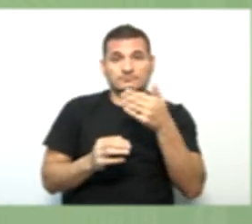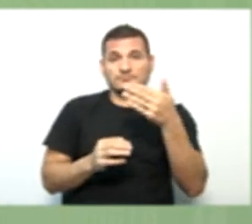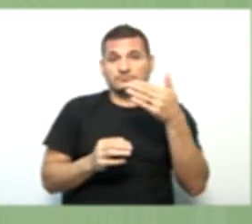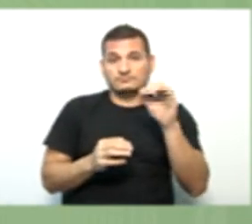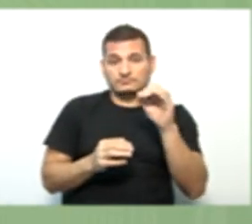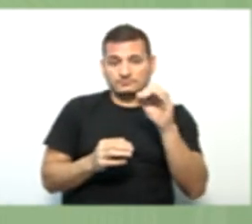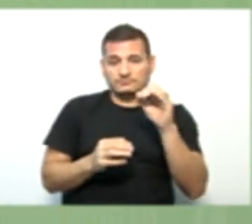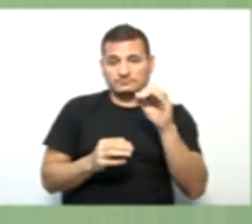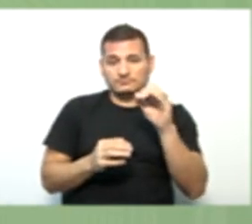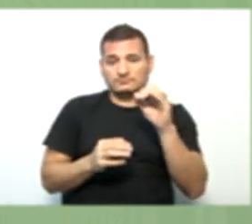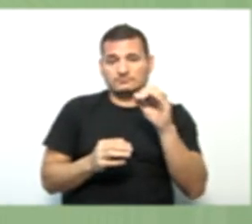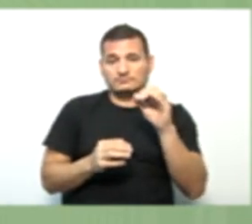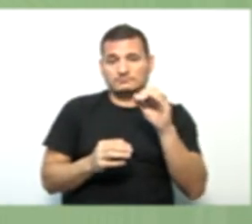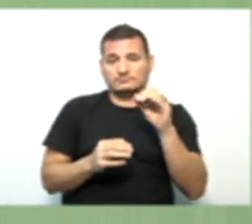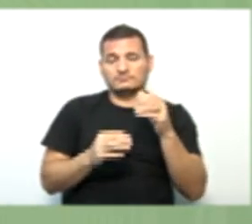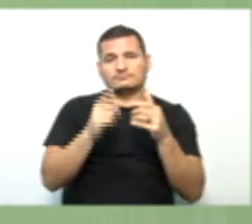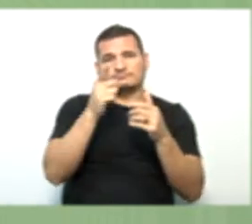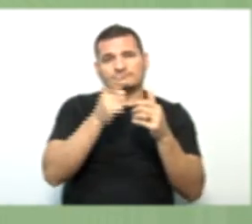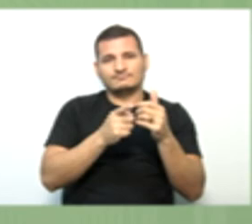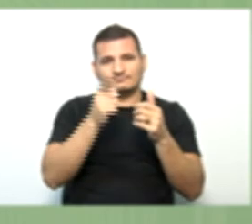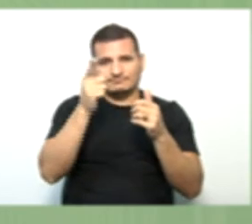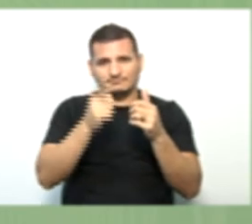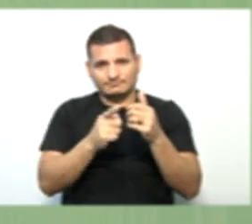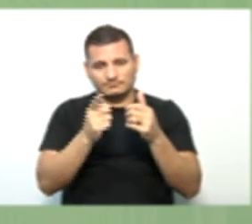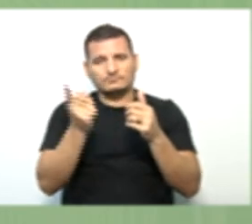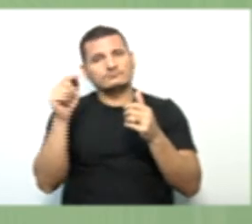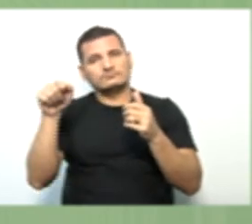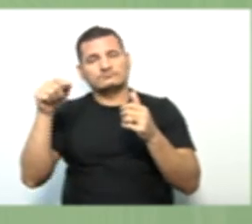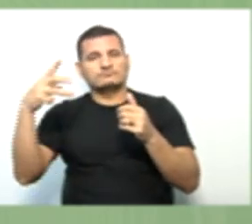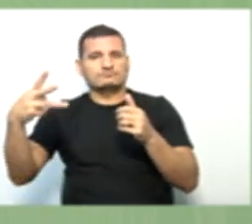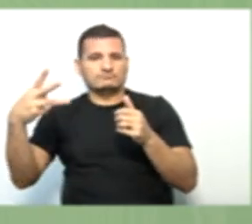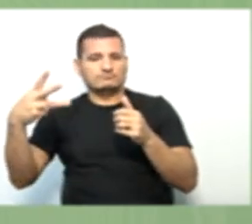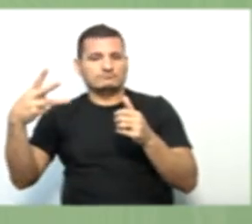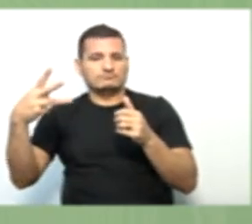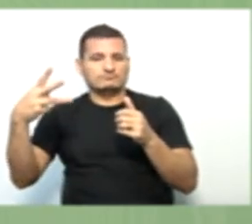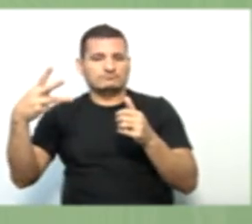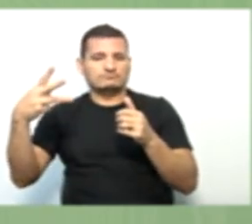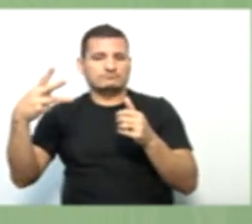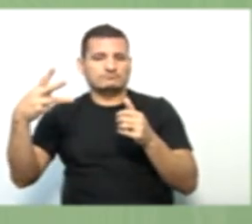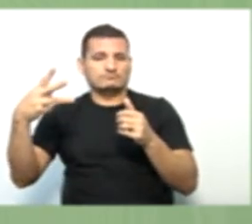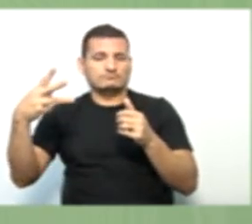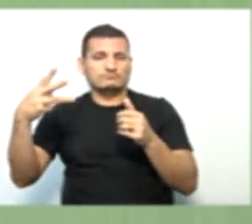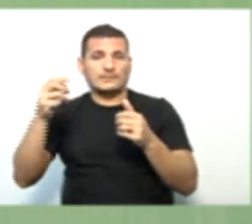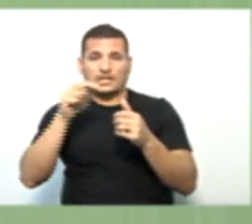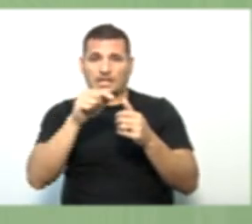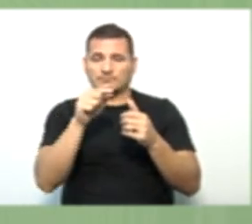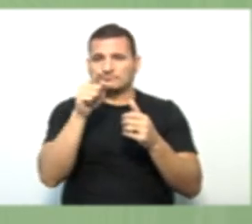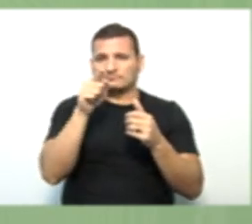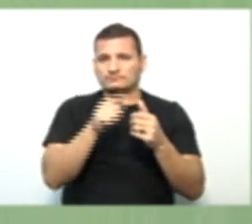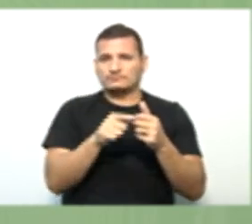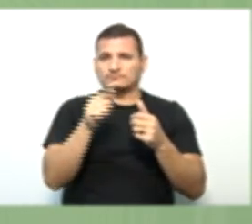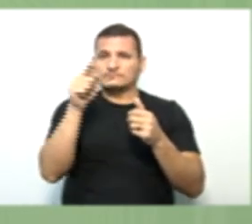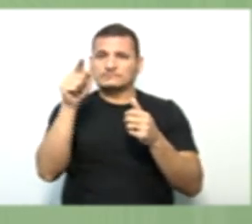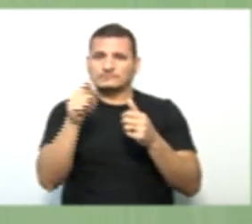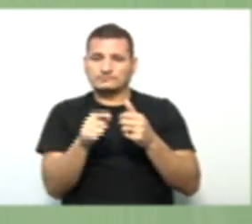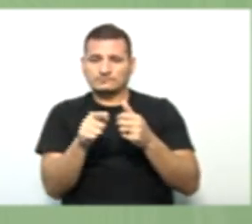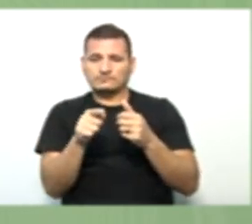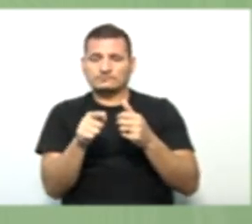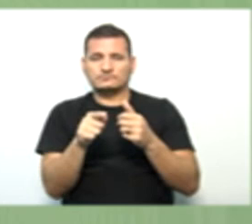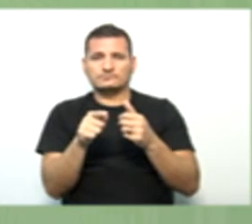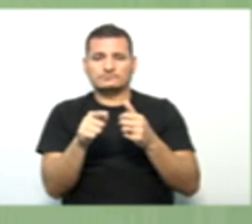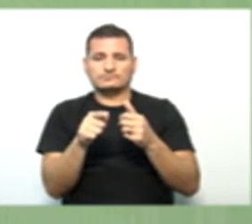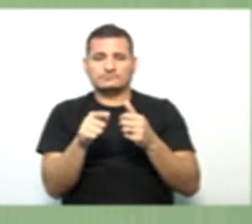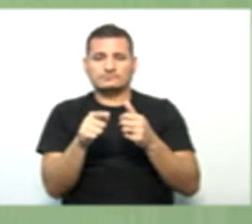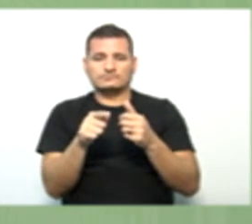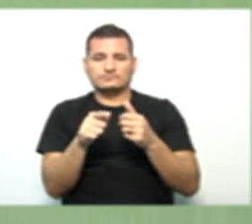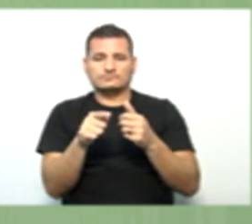por 3, isso aqui vai dar 3, certo? Então, esse operador barra, barra de divisão inteira, ele